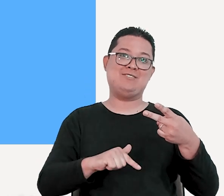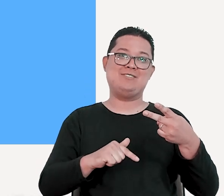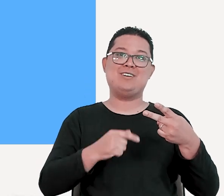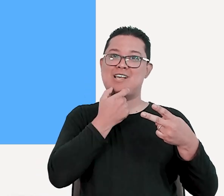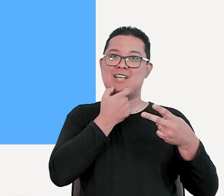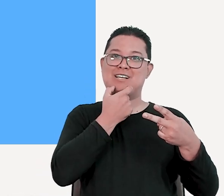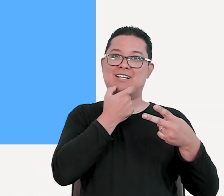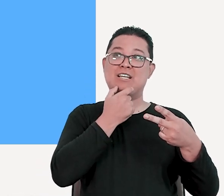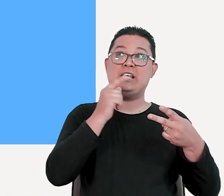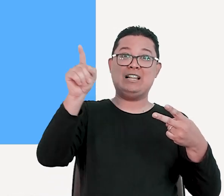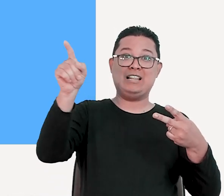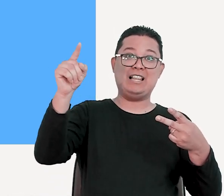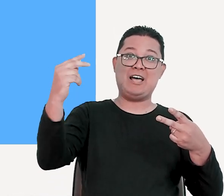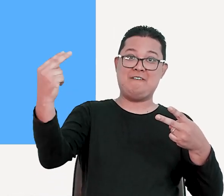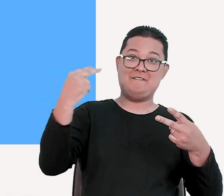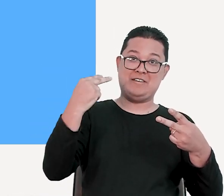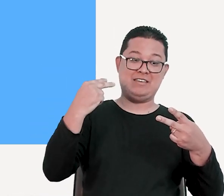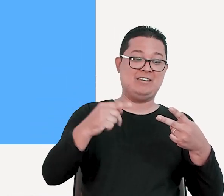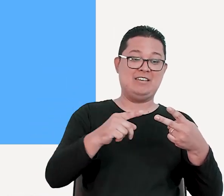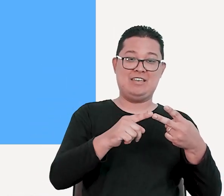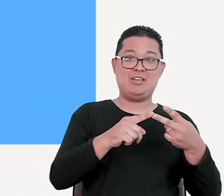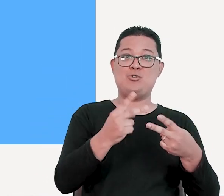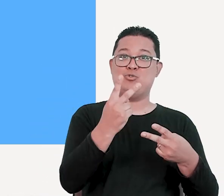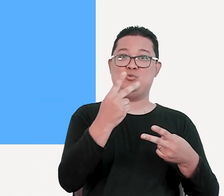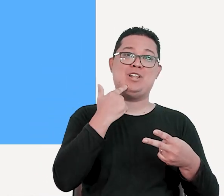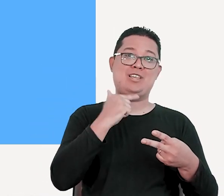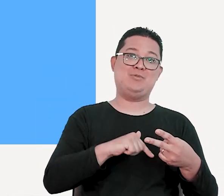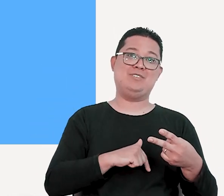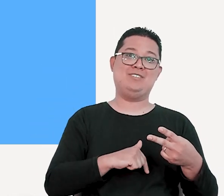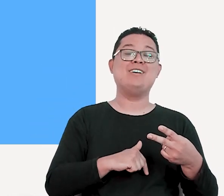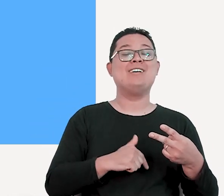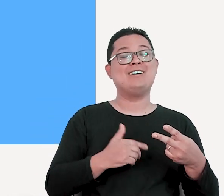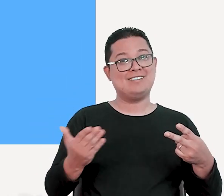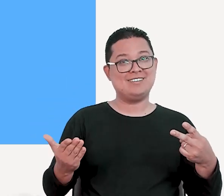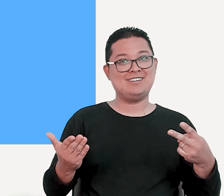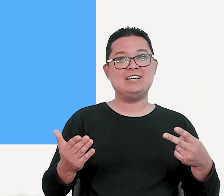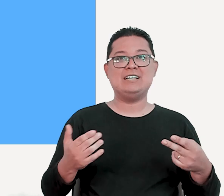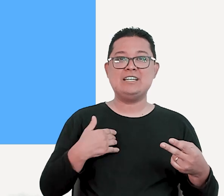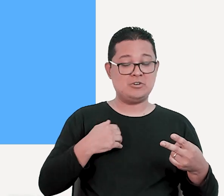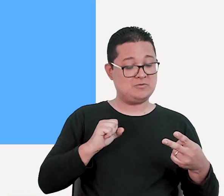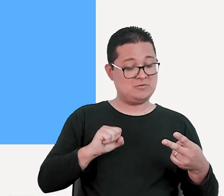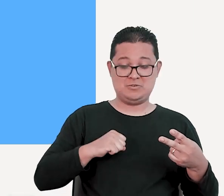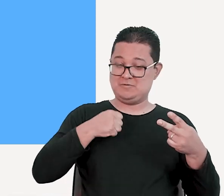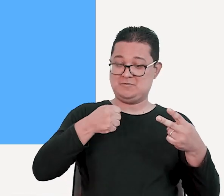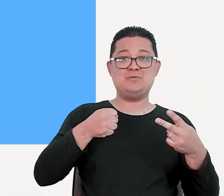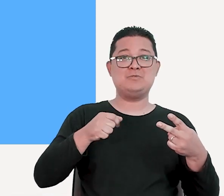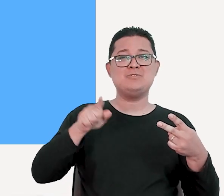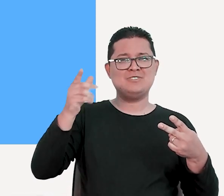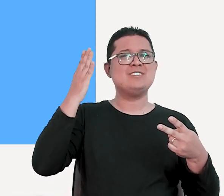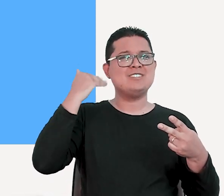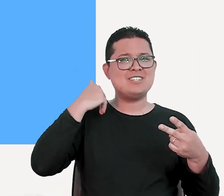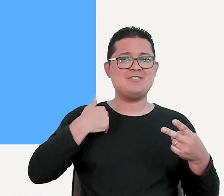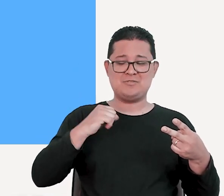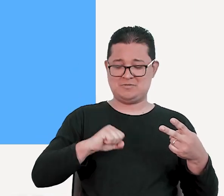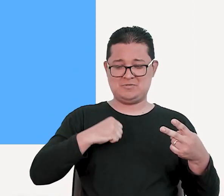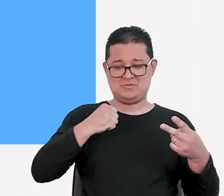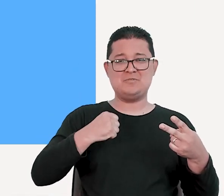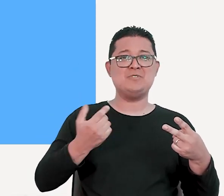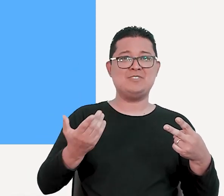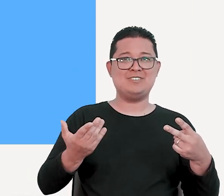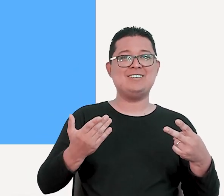do que uma pessoa que não fala a segunda língua, entendeu? Você está lá na segunda língua. Então, gente, é bom. Vai enroscado, mas